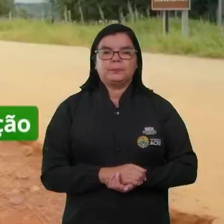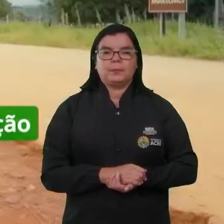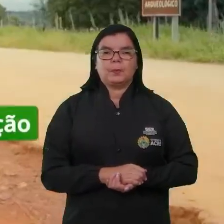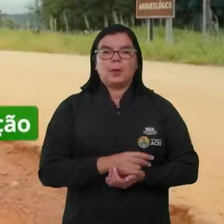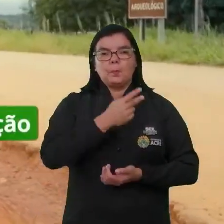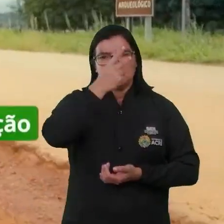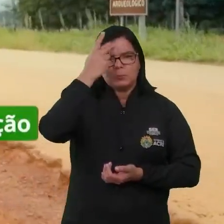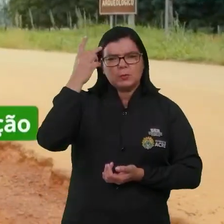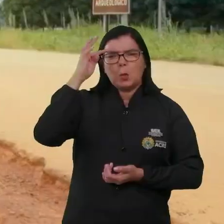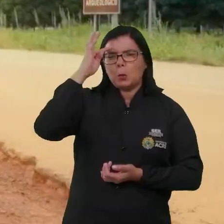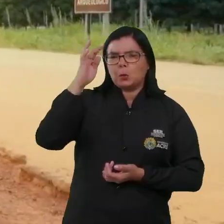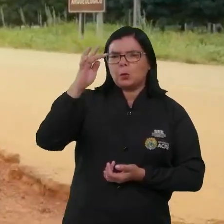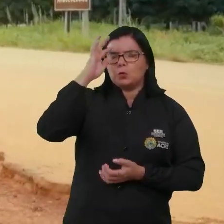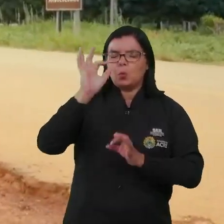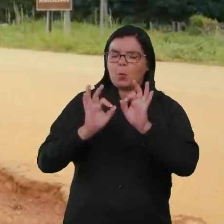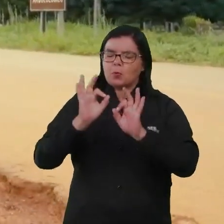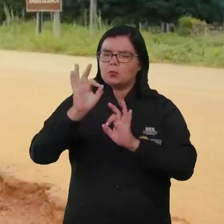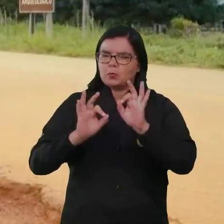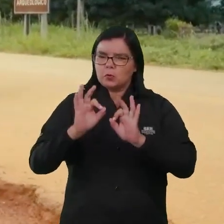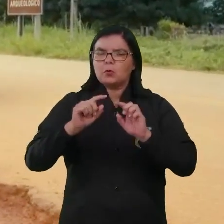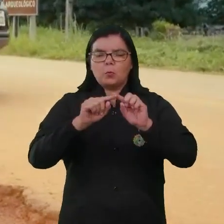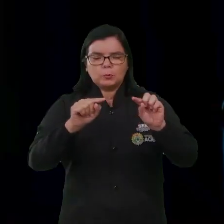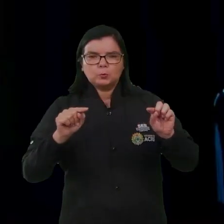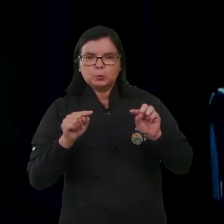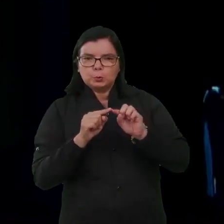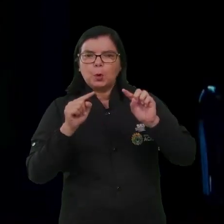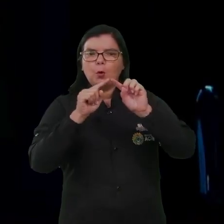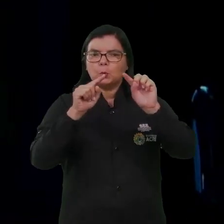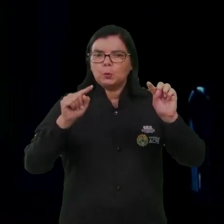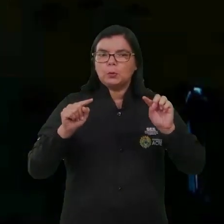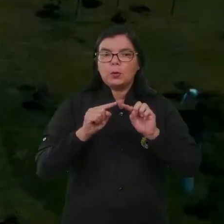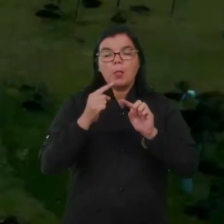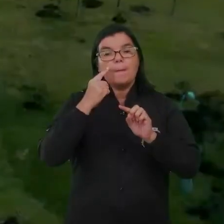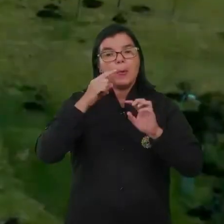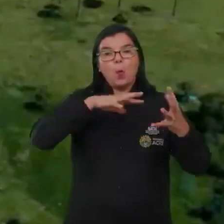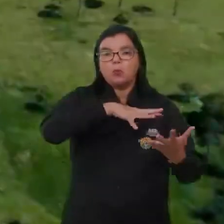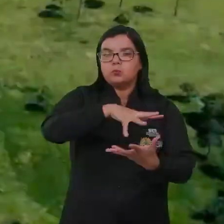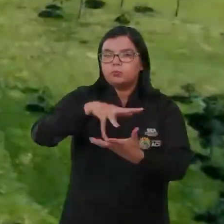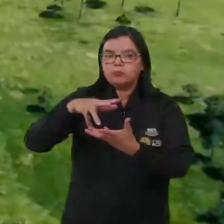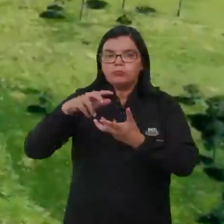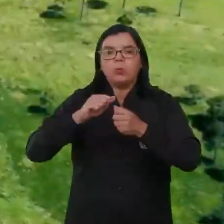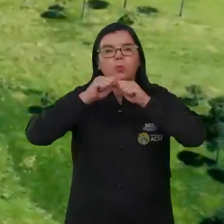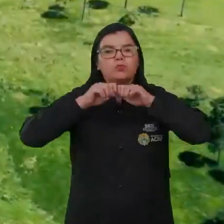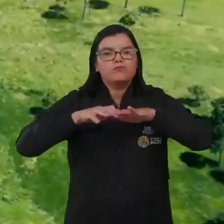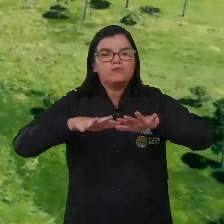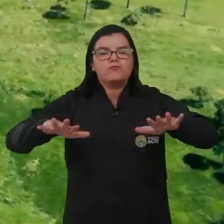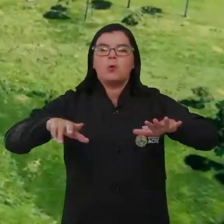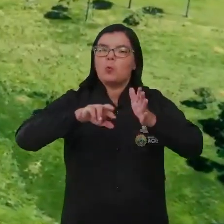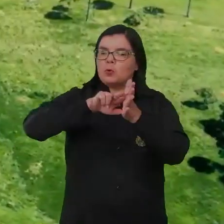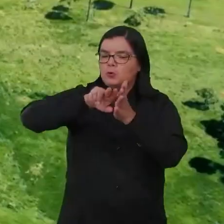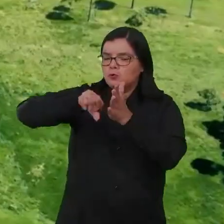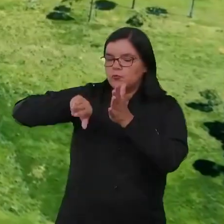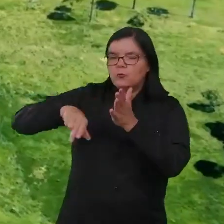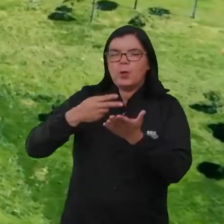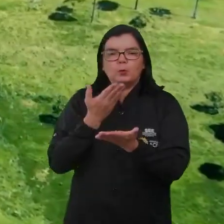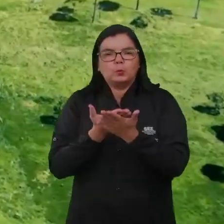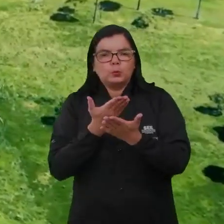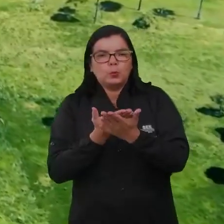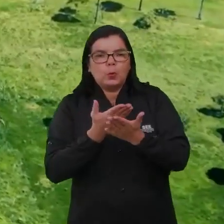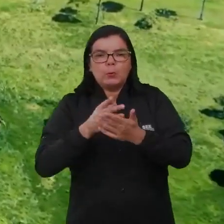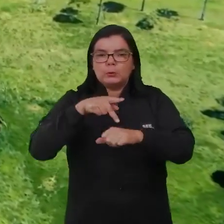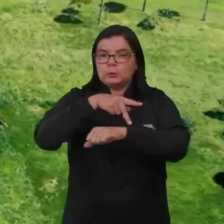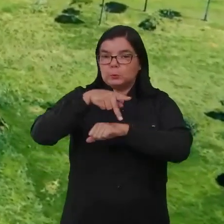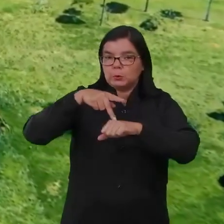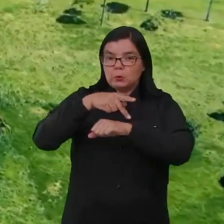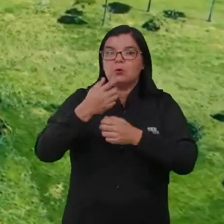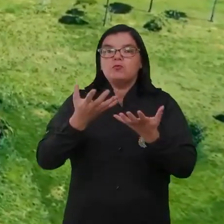Muitas são as teorias sobre a construção dos geoglifos, e esse tema vem ganhando repercussão mundial, atraindo diversos estudiosos de vários países